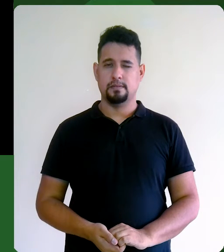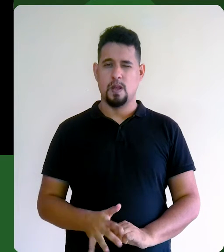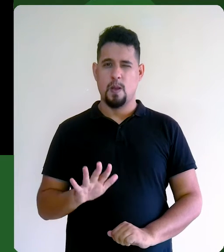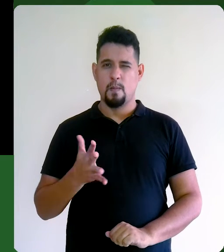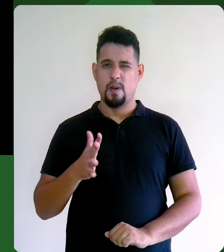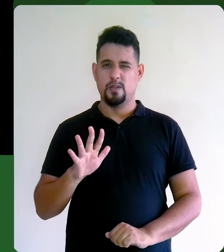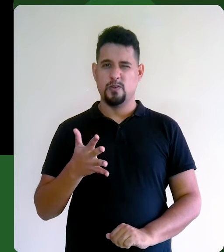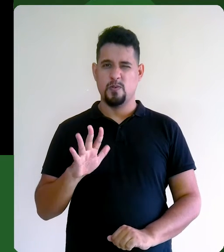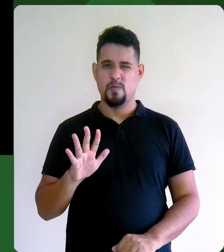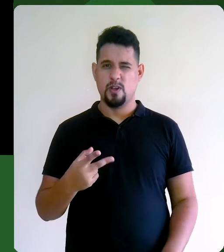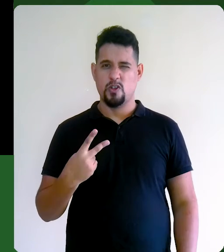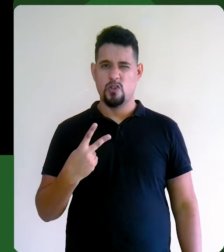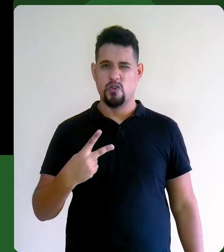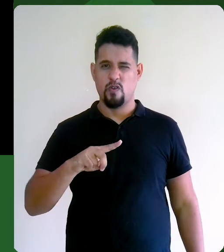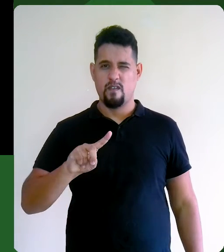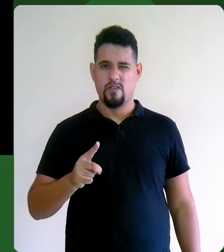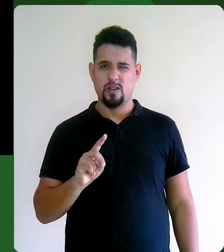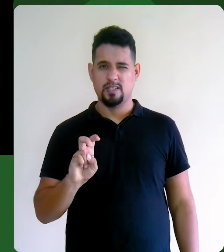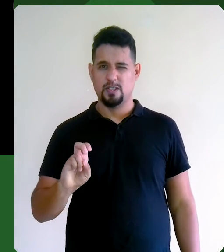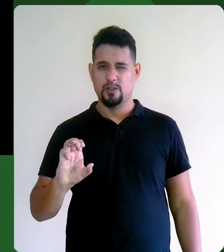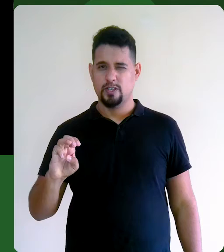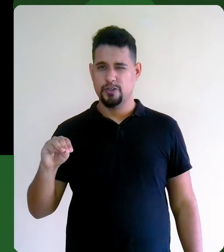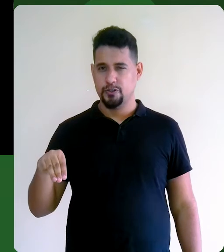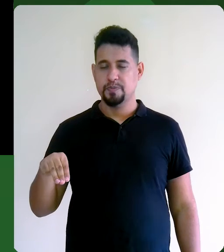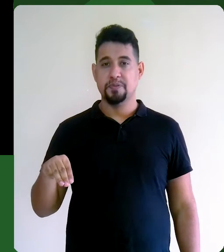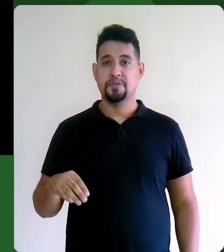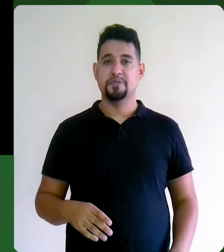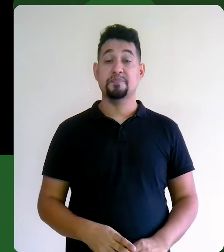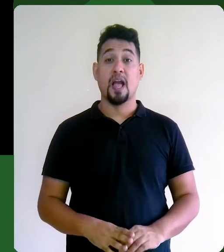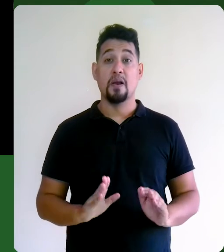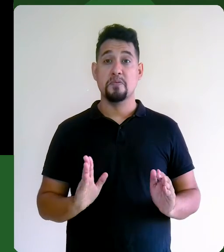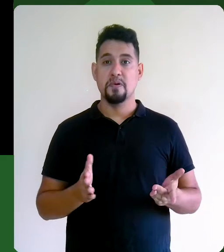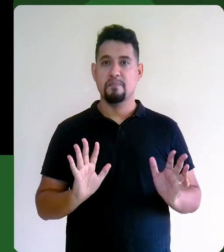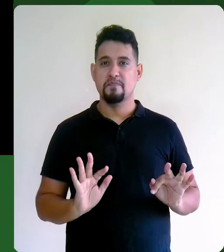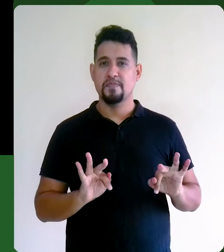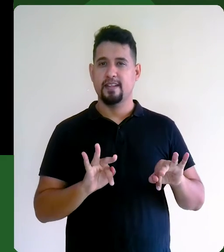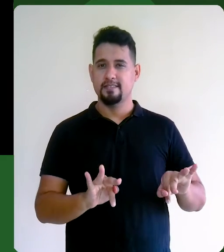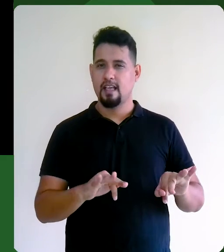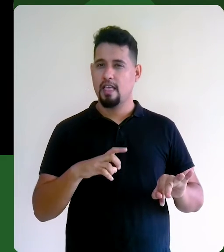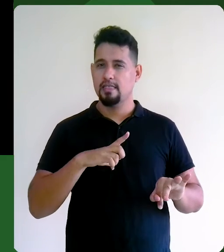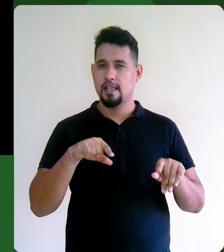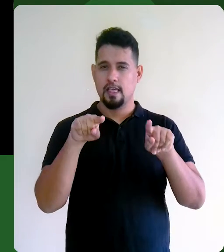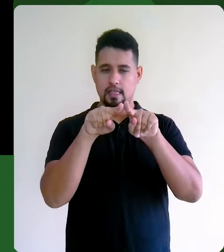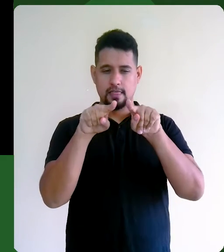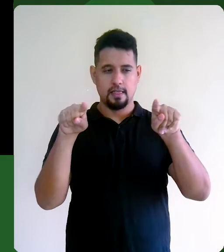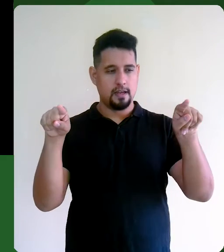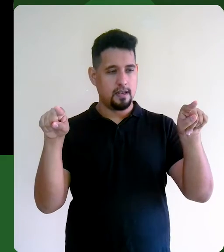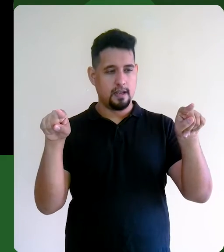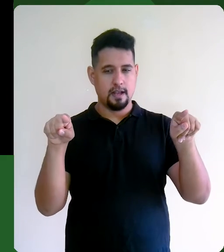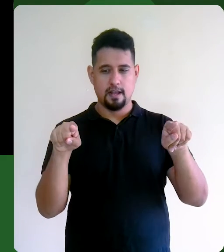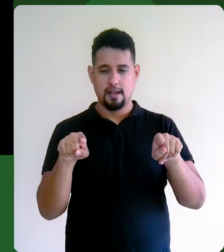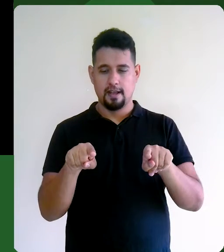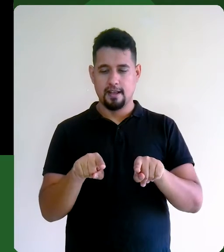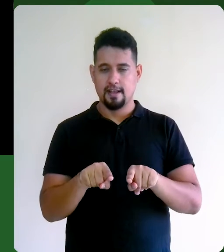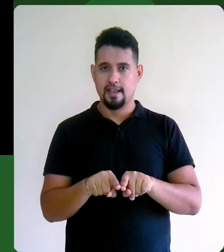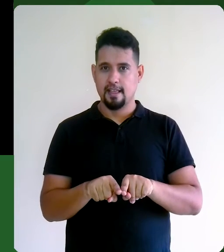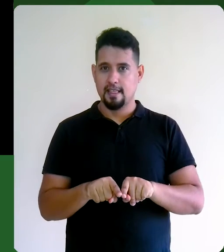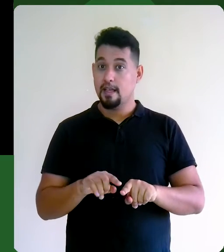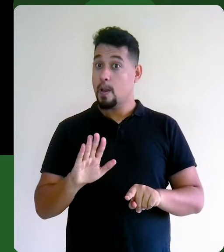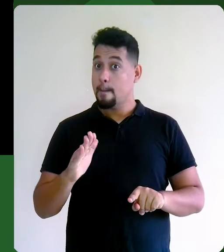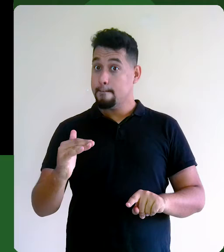Tá, mais ou menos os 2,5 centímetros. Eu vou finalizar, então, esse triângulo